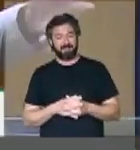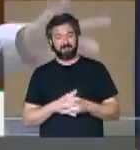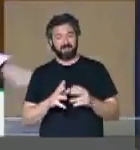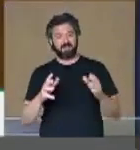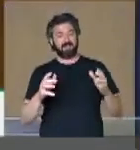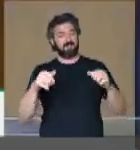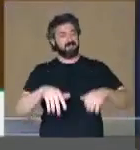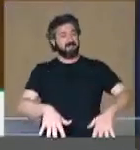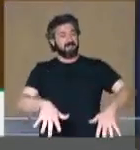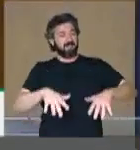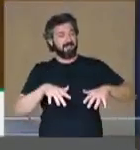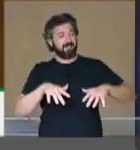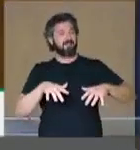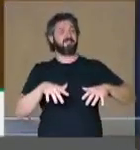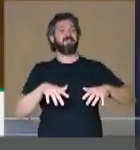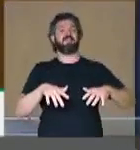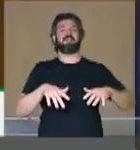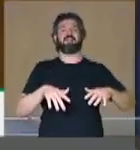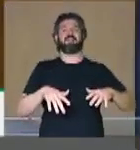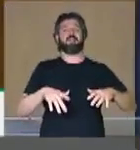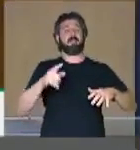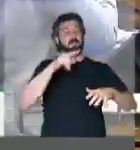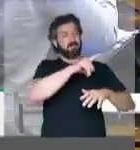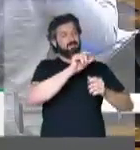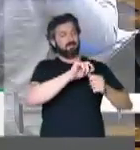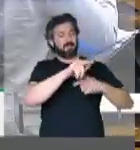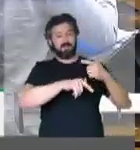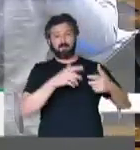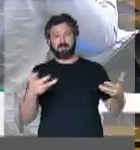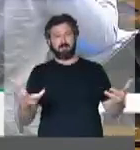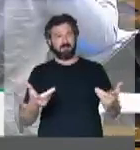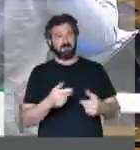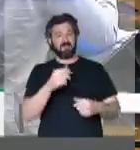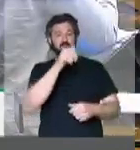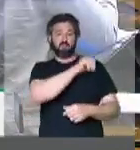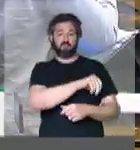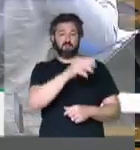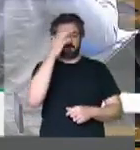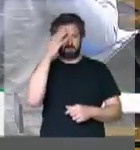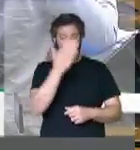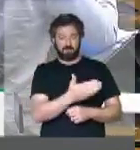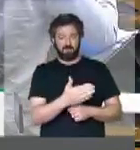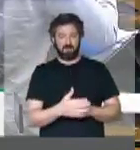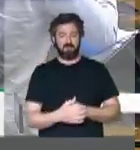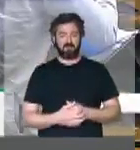de plenário e eu tenho certeza que você vai fazer a diferença pelo Estado do Rio e pelo Brasil. Muito obrigado, Paulo. Obrigado.